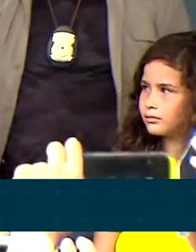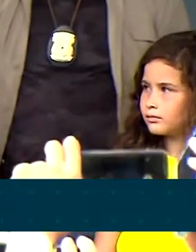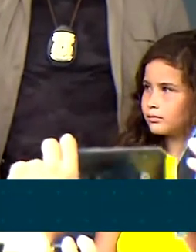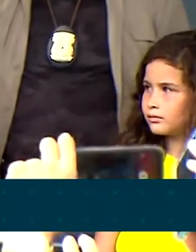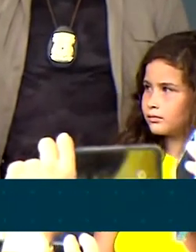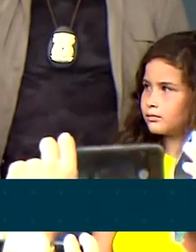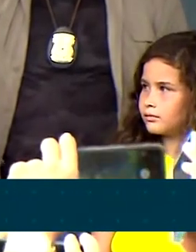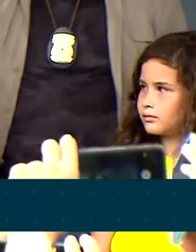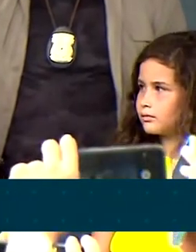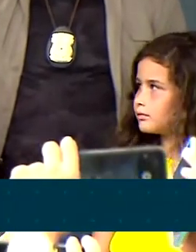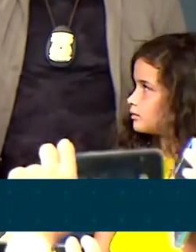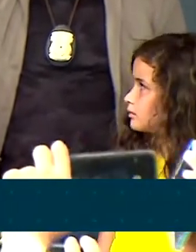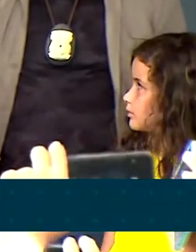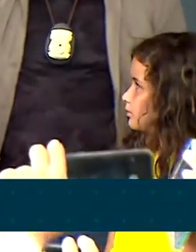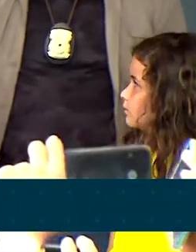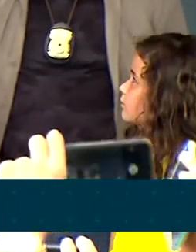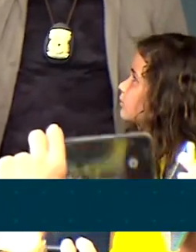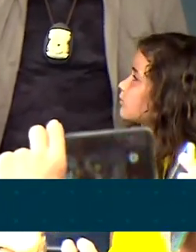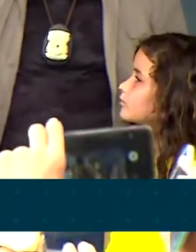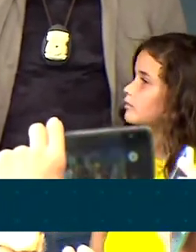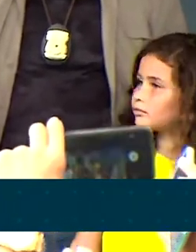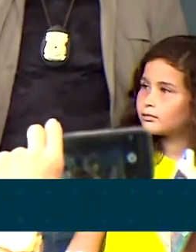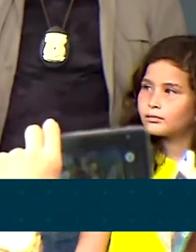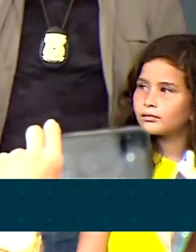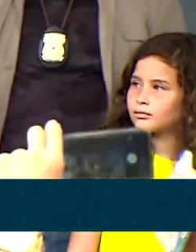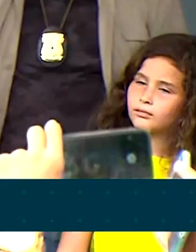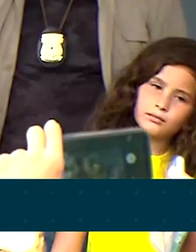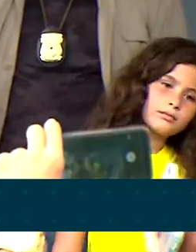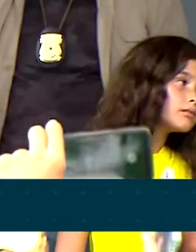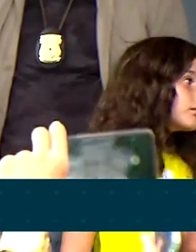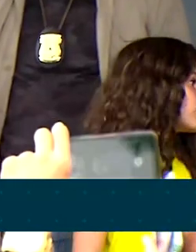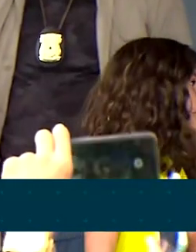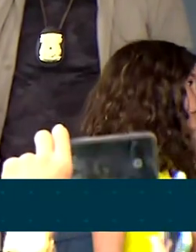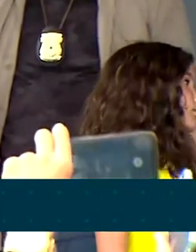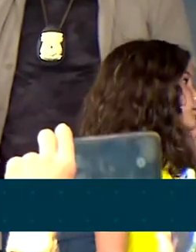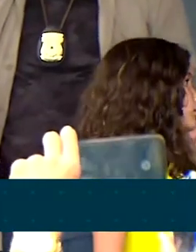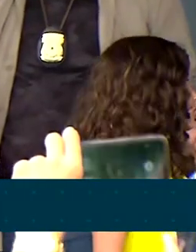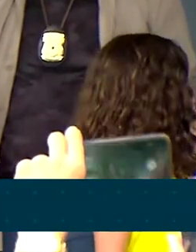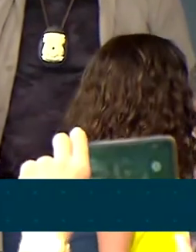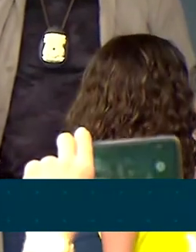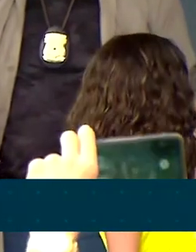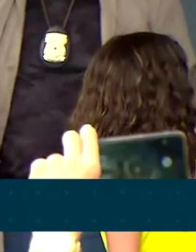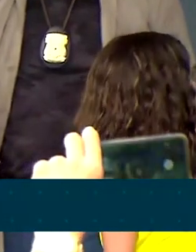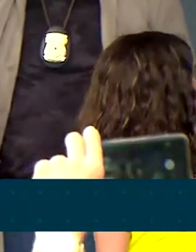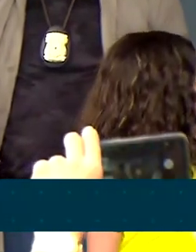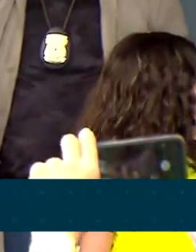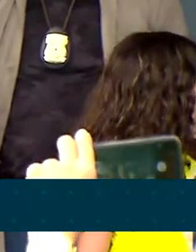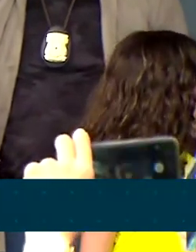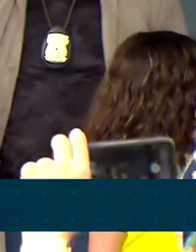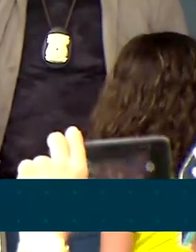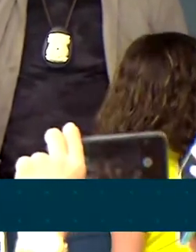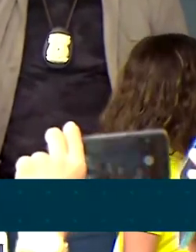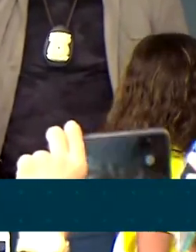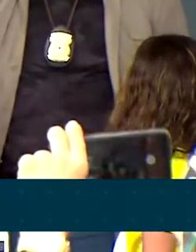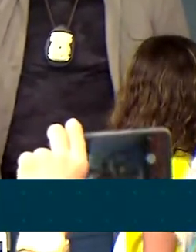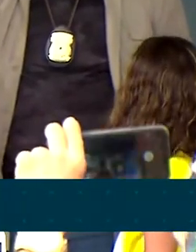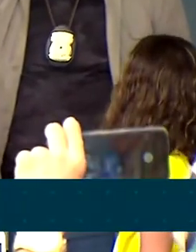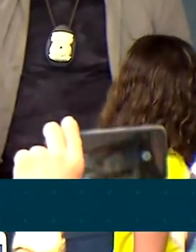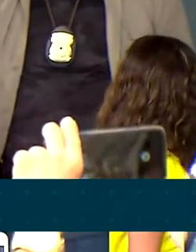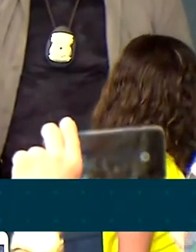a todos vocês. Não é virtude o que fazemos, é obrigação.